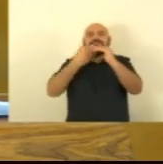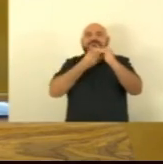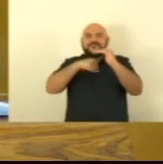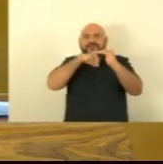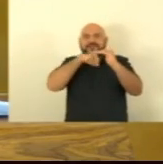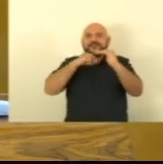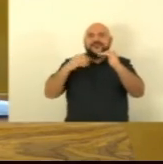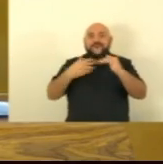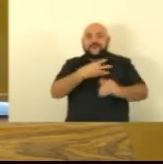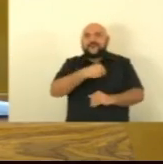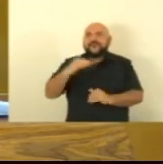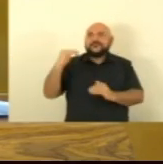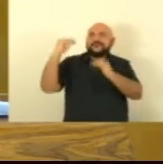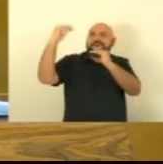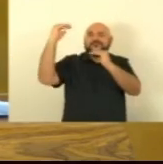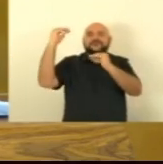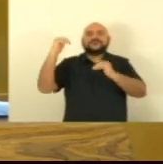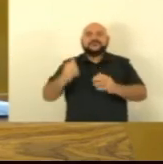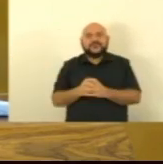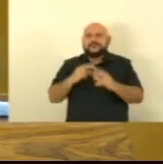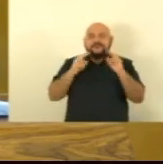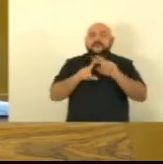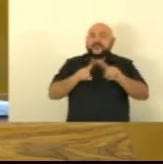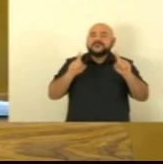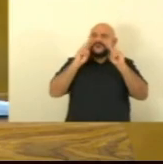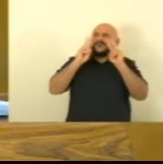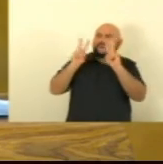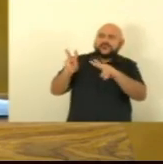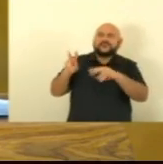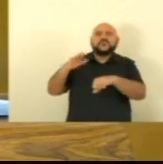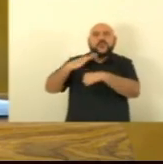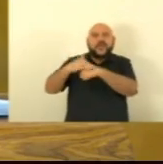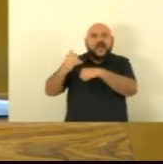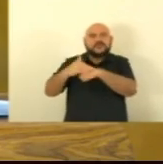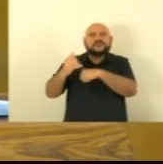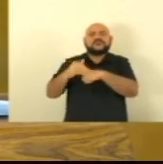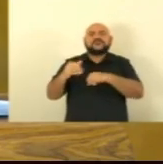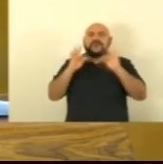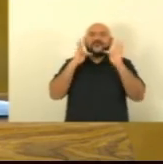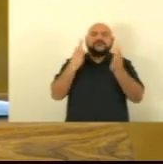aqui, Renato, e aqui quem está falando, deputado Zé Esmeraldo,